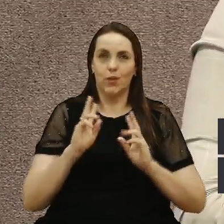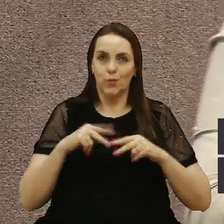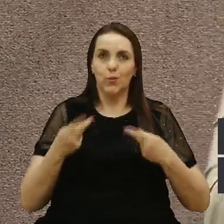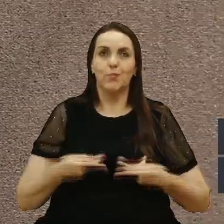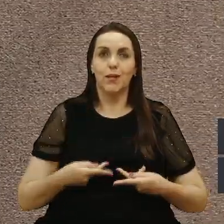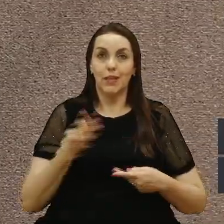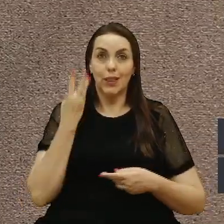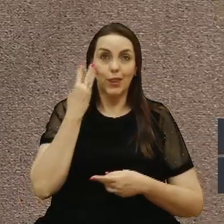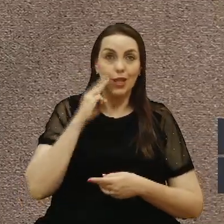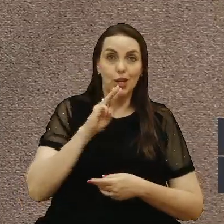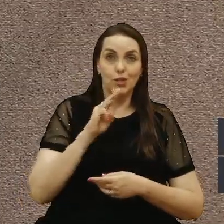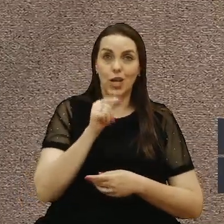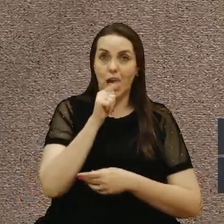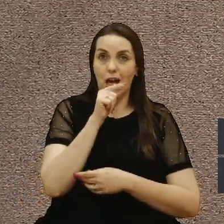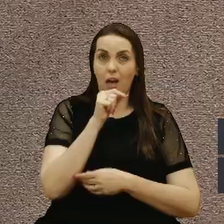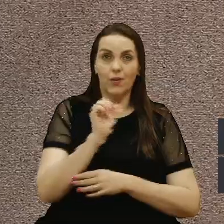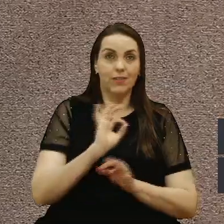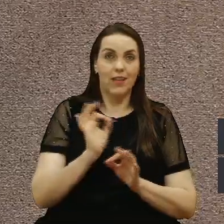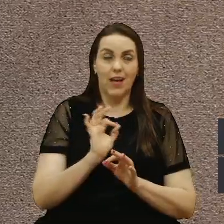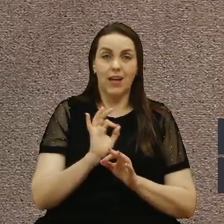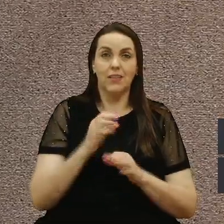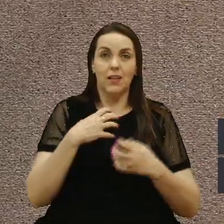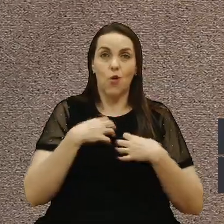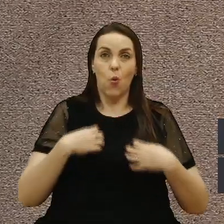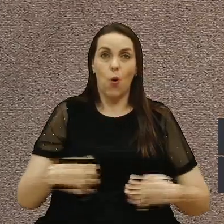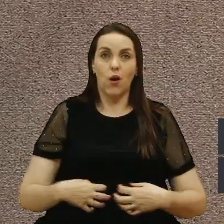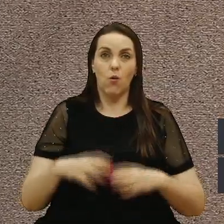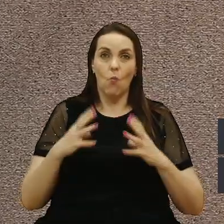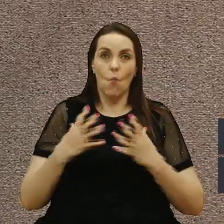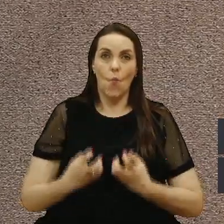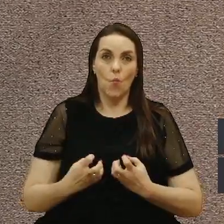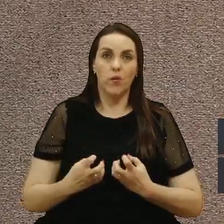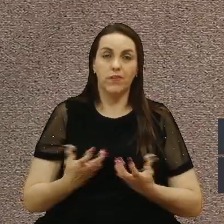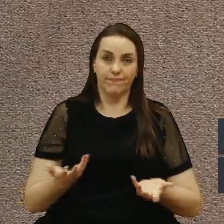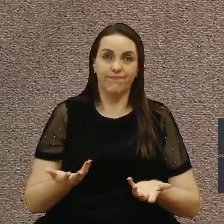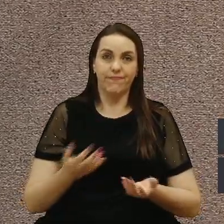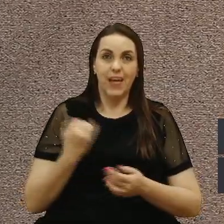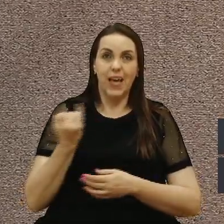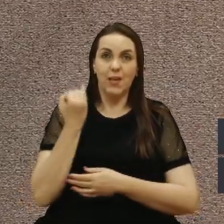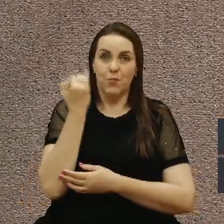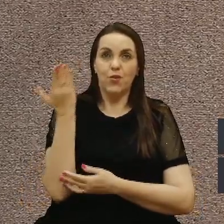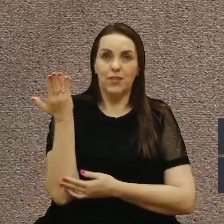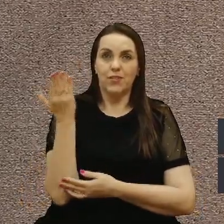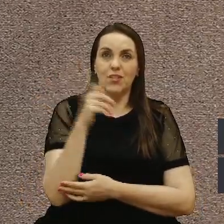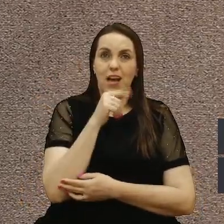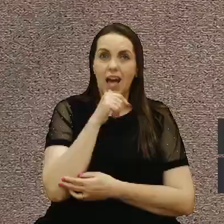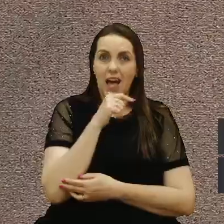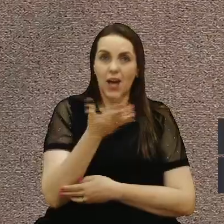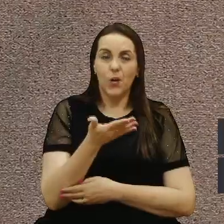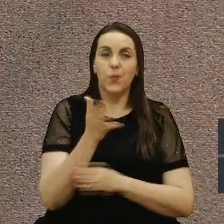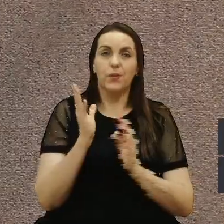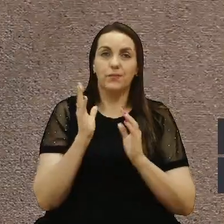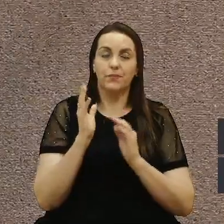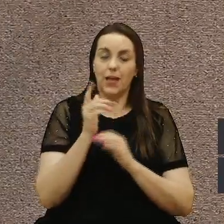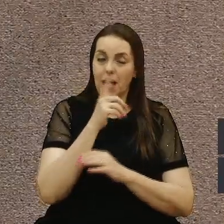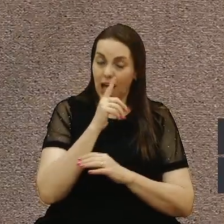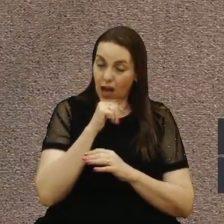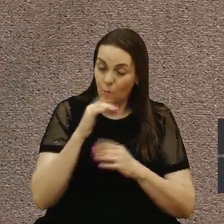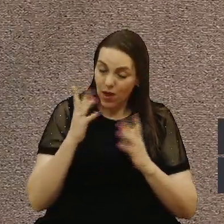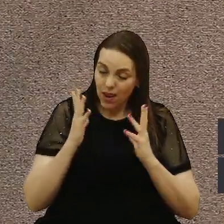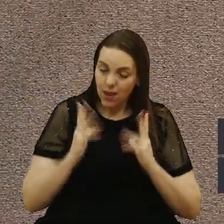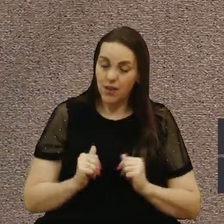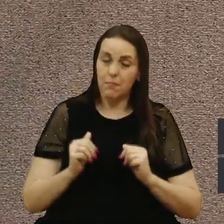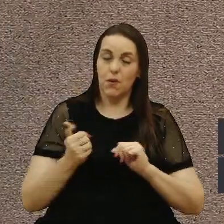alguém sem tomar água já entra em falência múltipla dos seus órgãos. Então, isso é importantíssimo. Não somente uma água, mas uma água de qualidade, que já é um trabalho